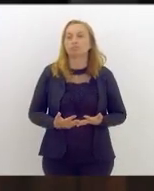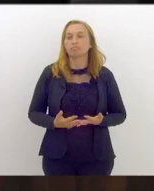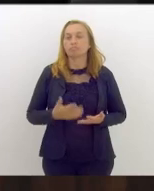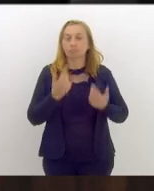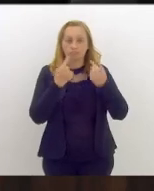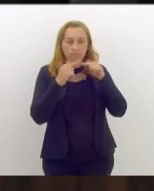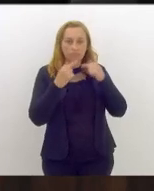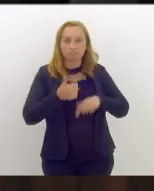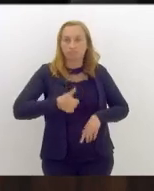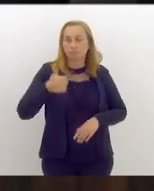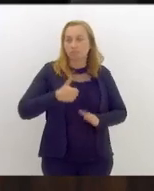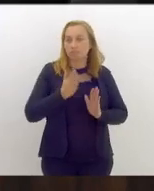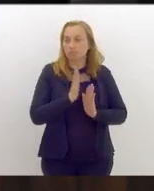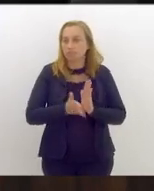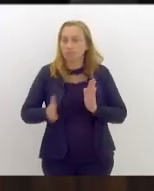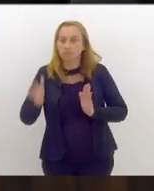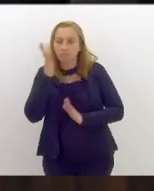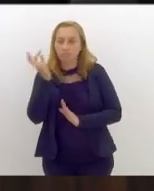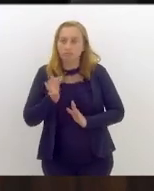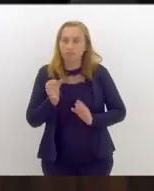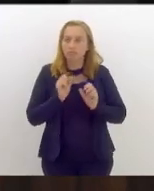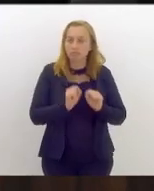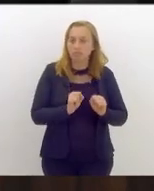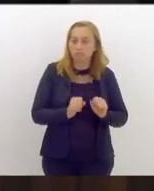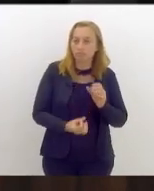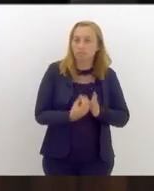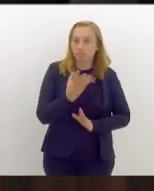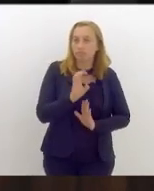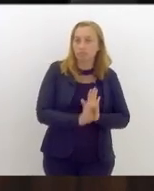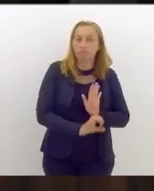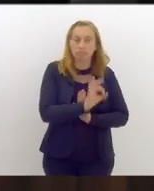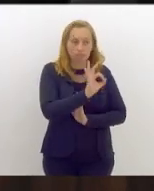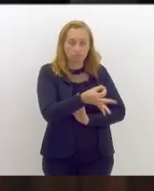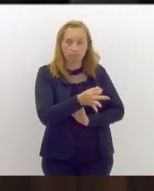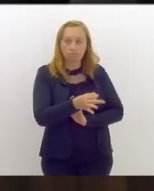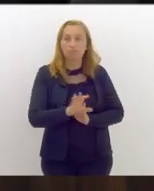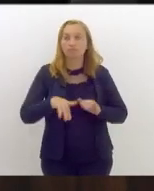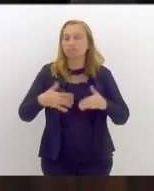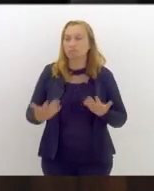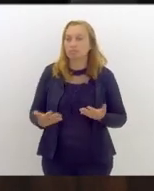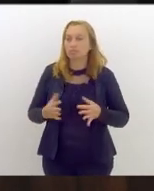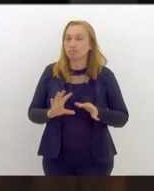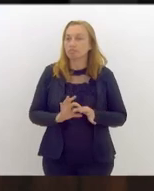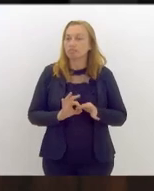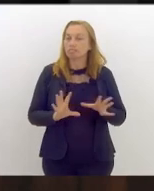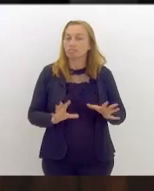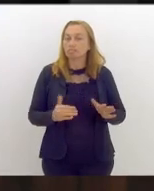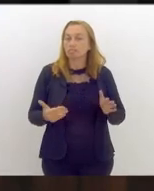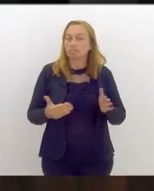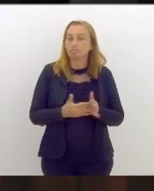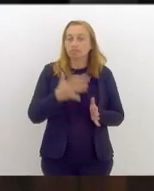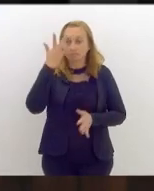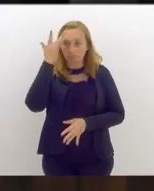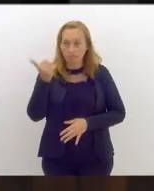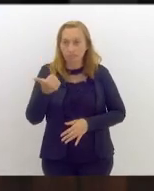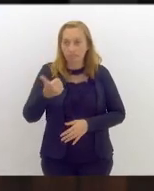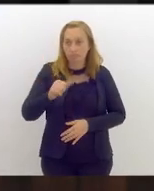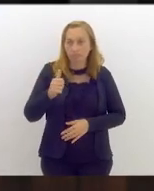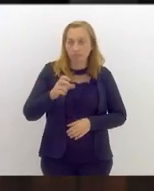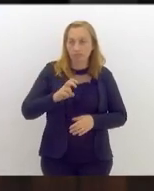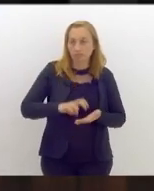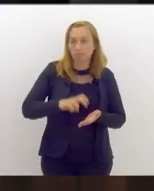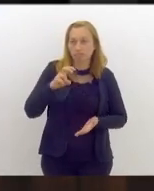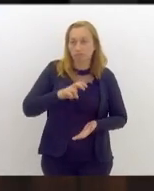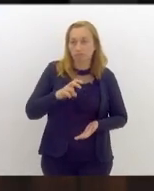uma reclamação na primeira questão de ordem que não sabia se podia fazer emenda e é fato então eu vou abrir até amanhã às 11 horas da manhã